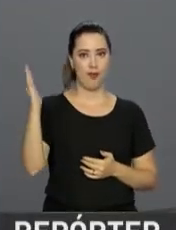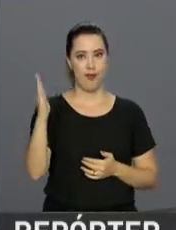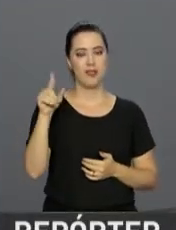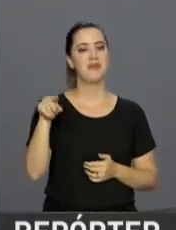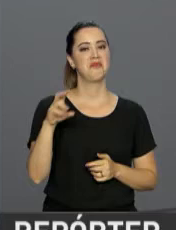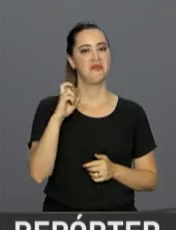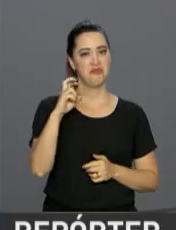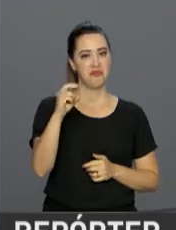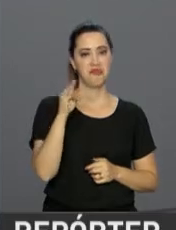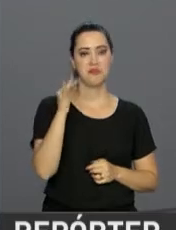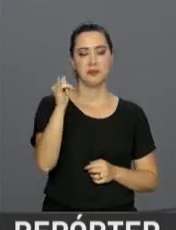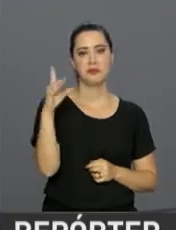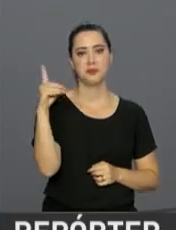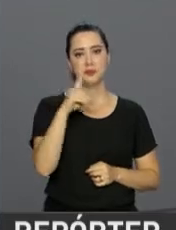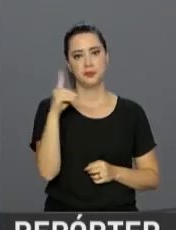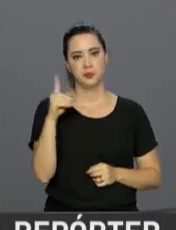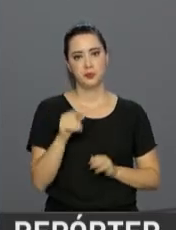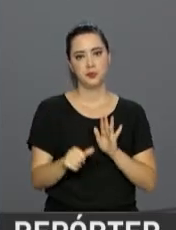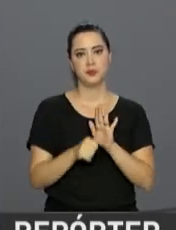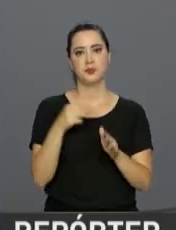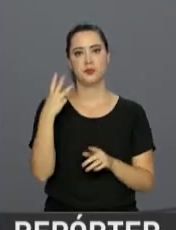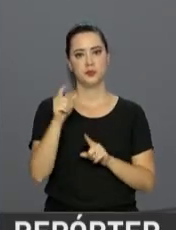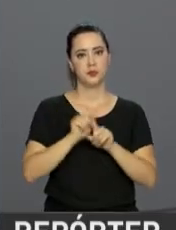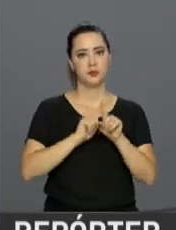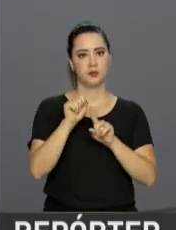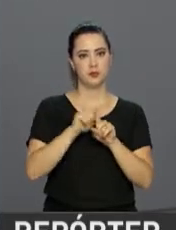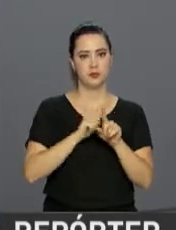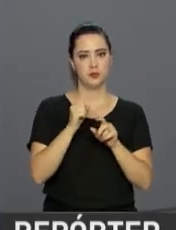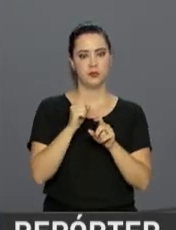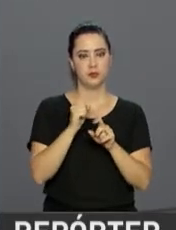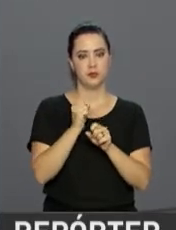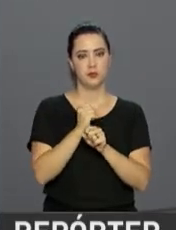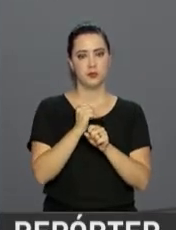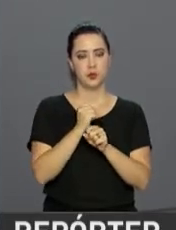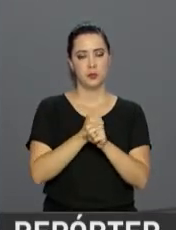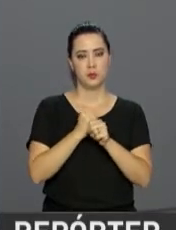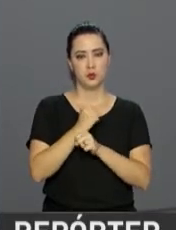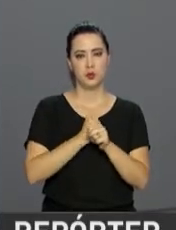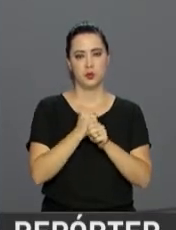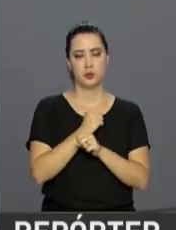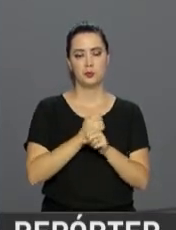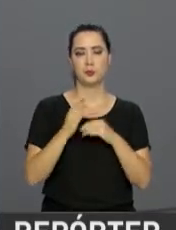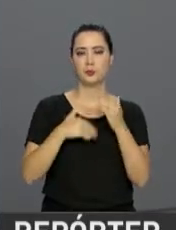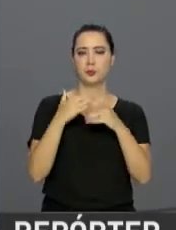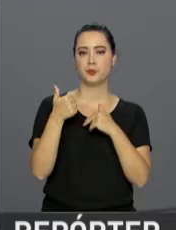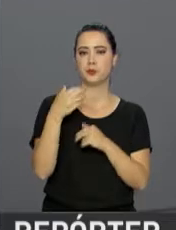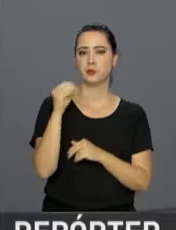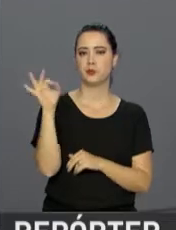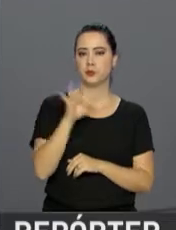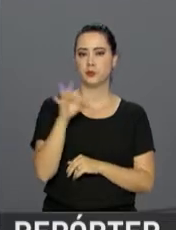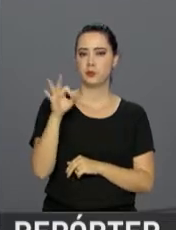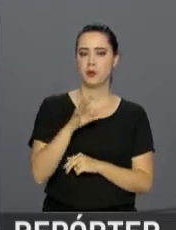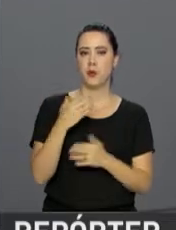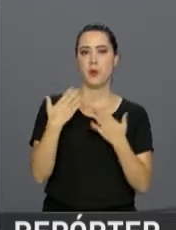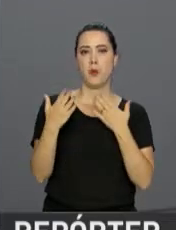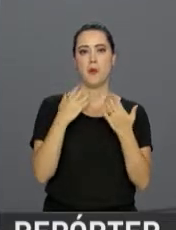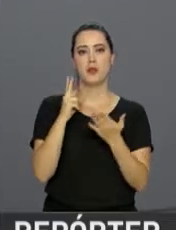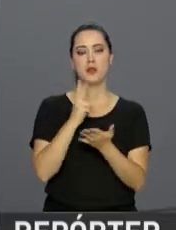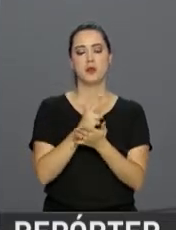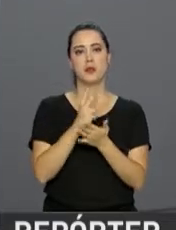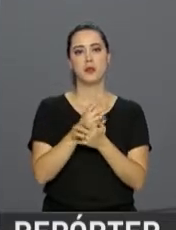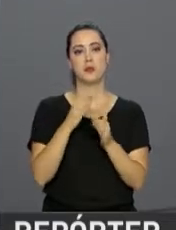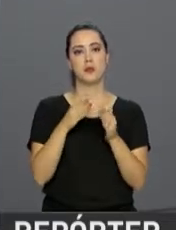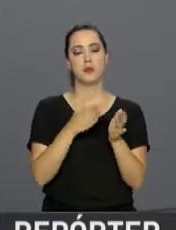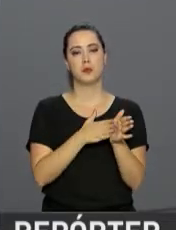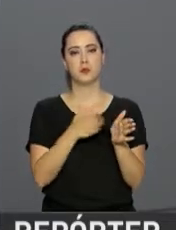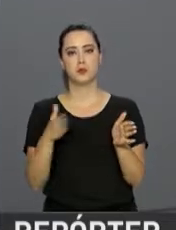somaram quase 5 bilhões de dólares no primeiro trimestre deste ano, um aumento de mais de 10% em relação ao mesmo período